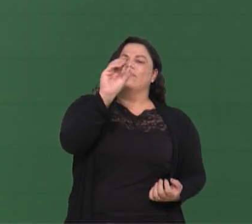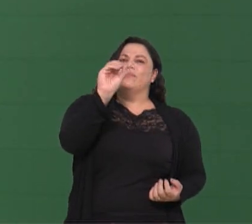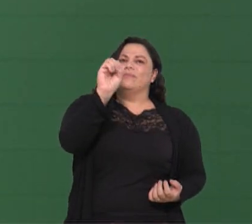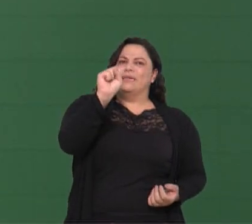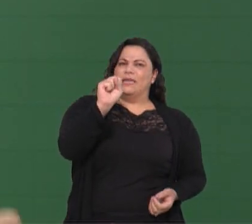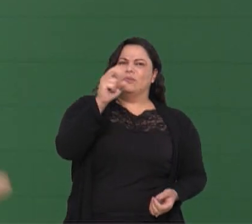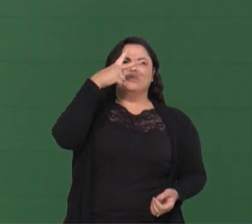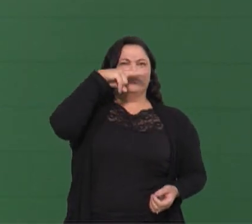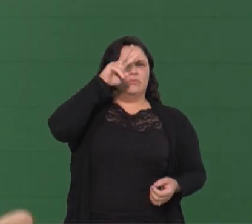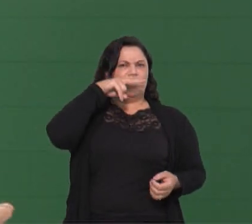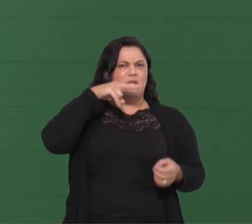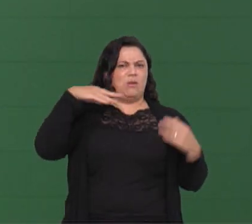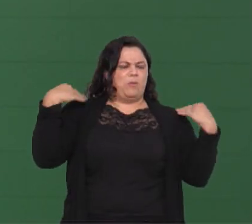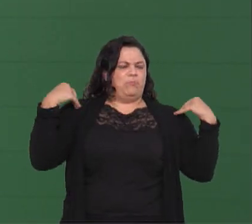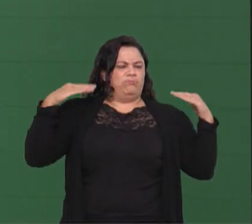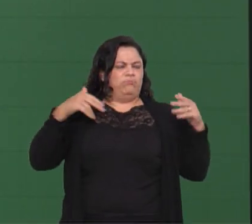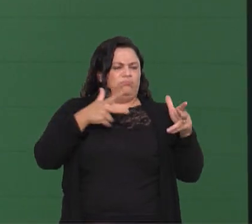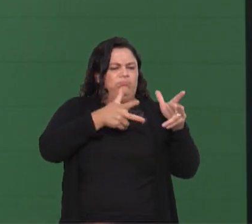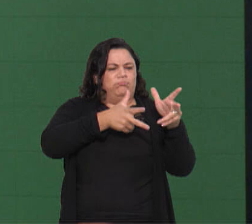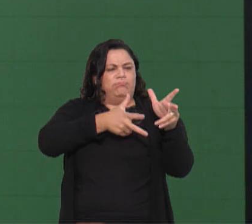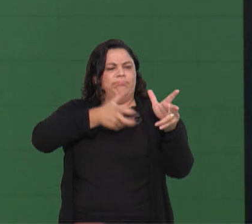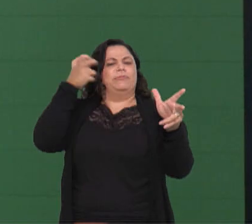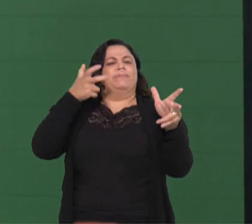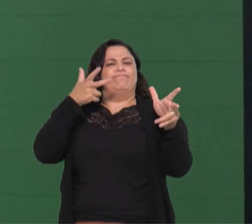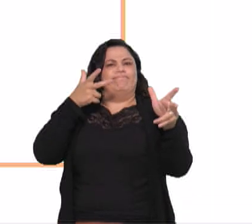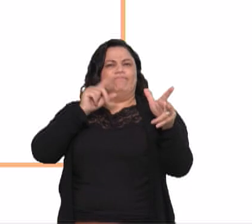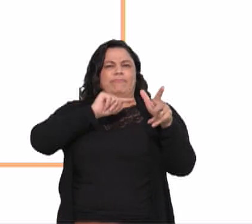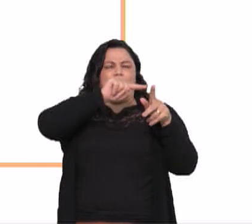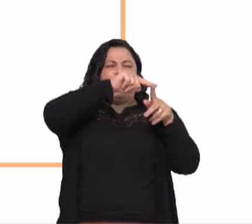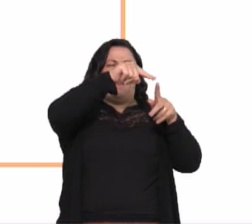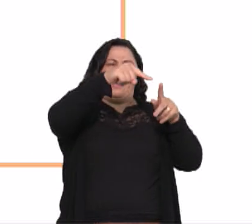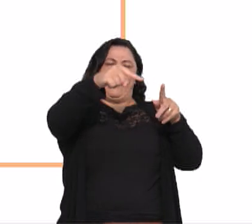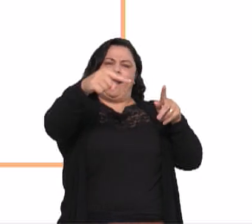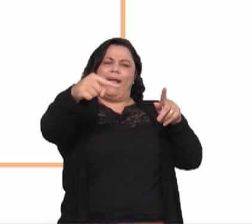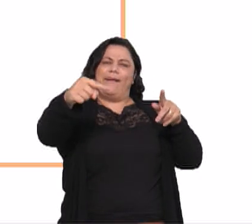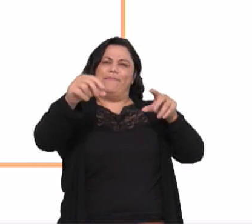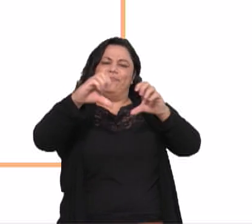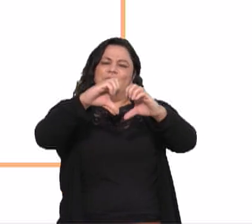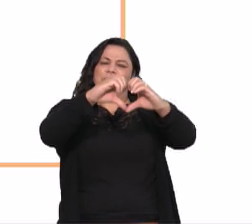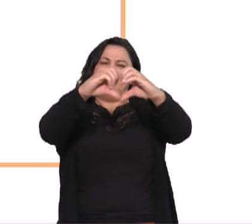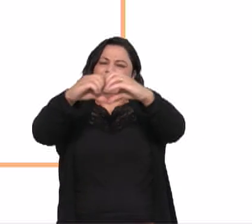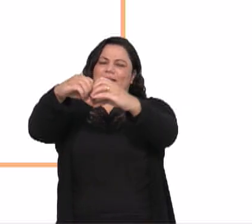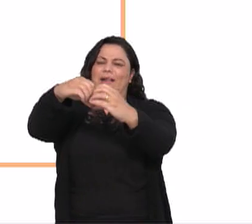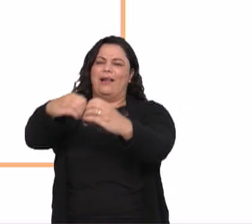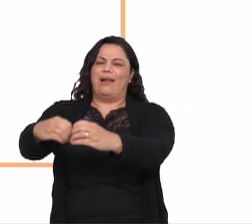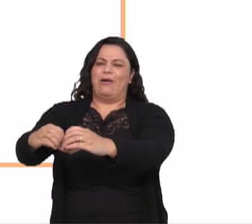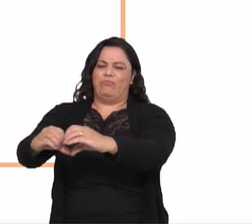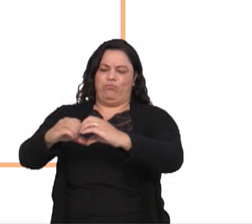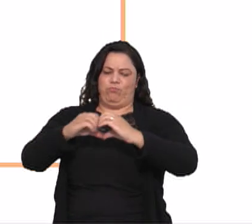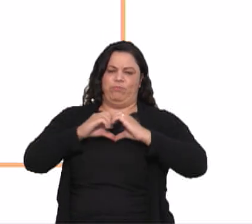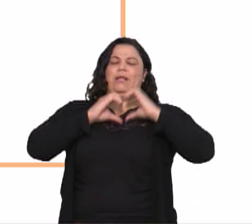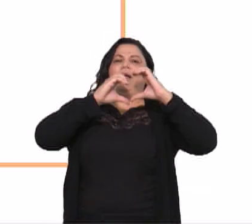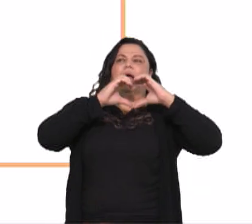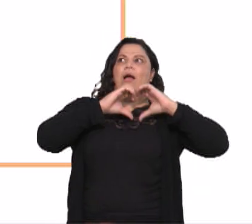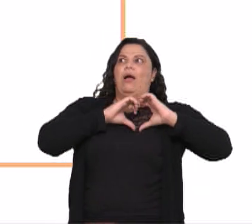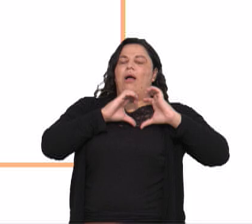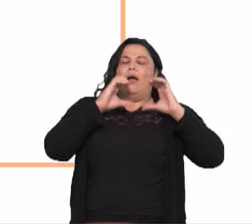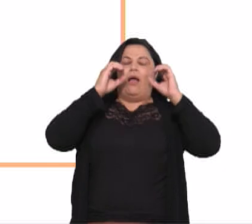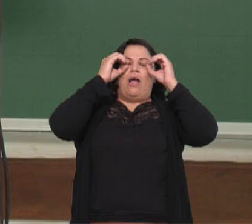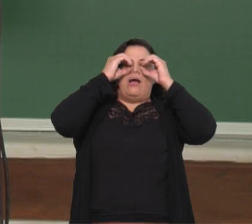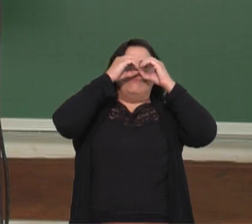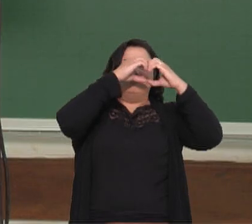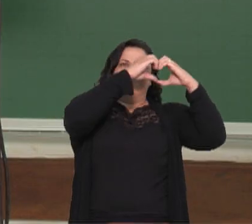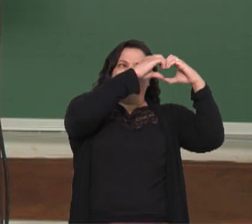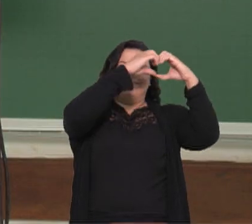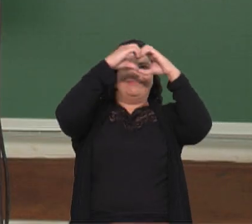Cupido? Amor é Eros, só que Eros é desejo. Desejo. Quando você ama algo,